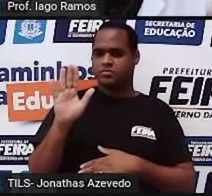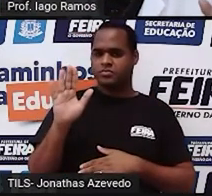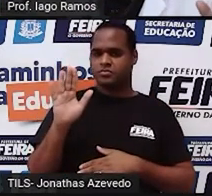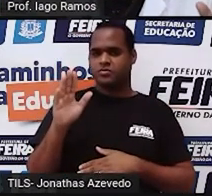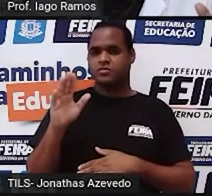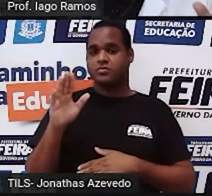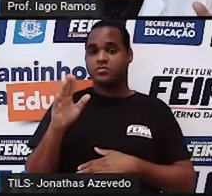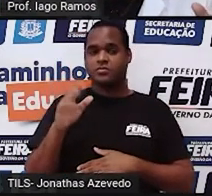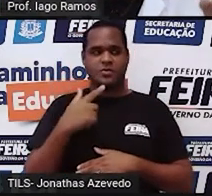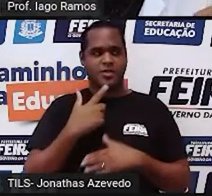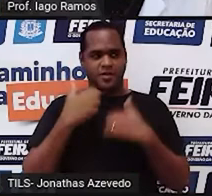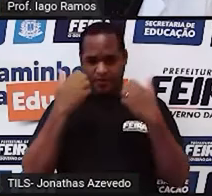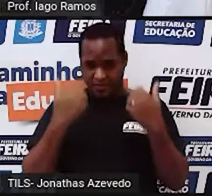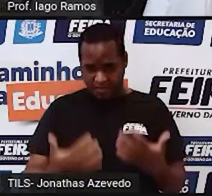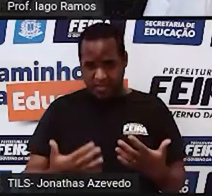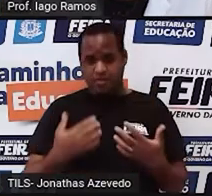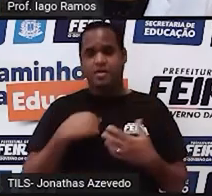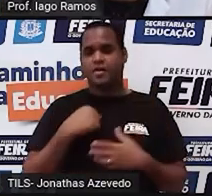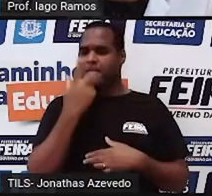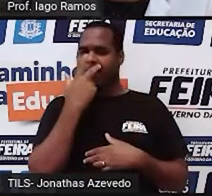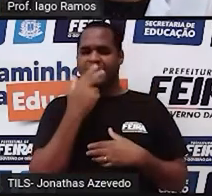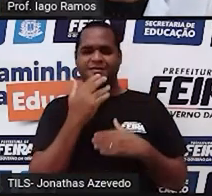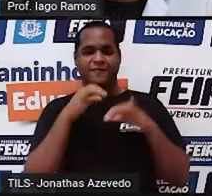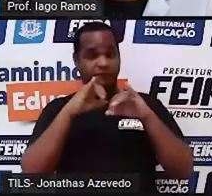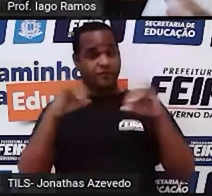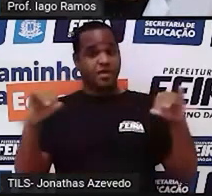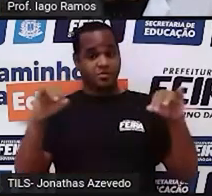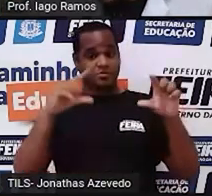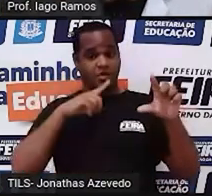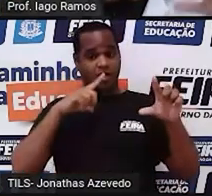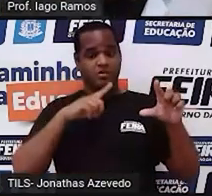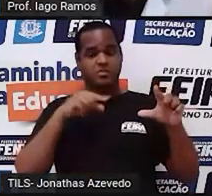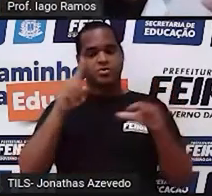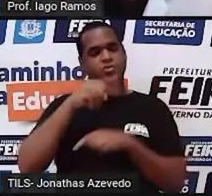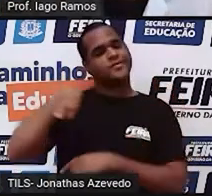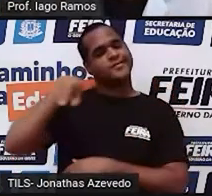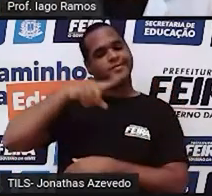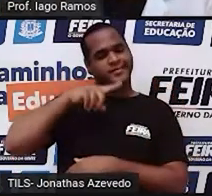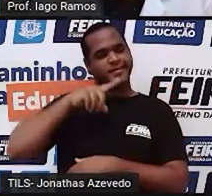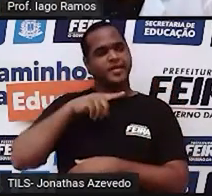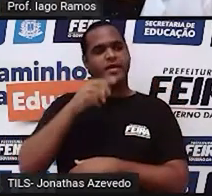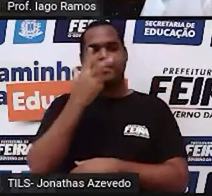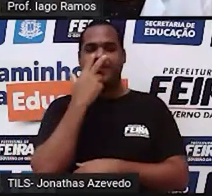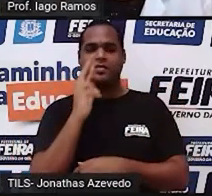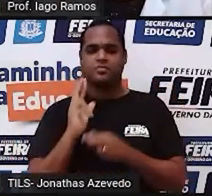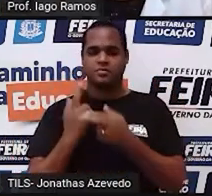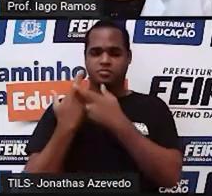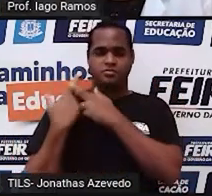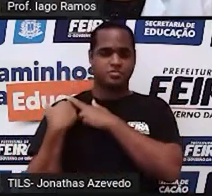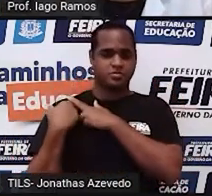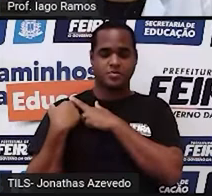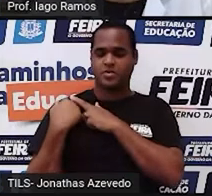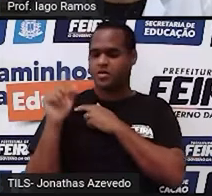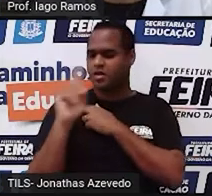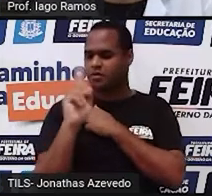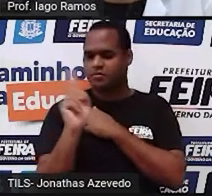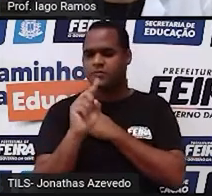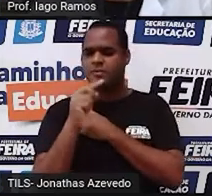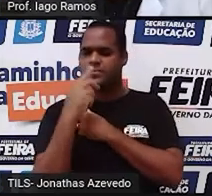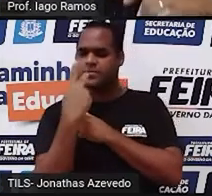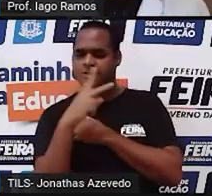desde já fica advertência né nós aqui não nos responsabilizamos caso